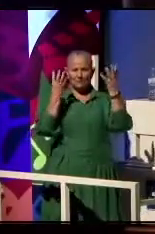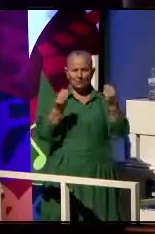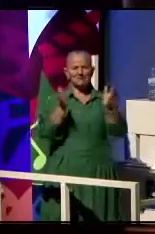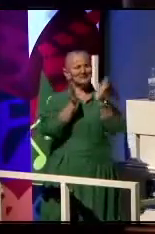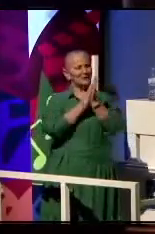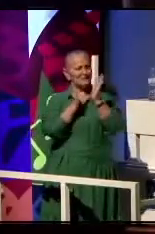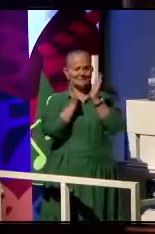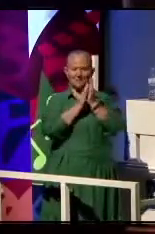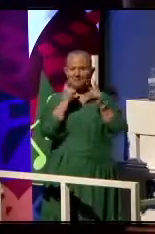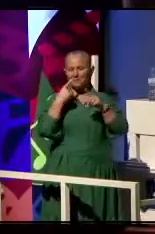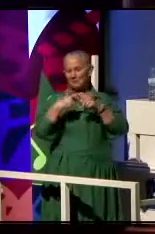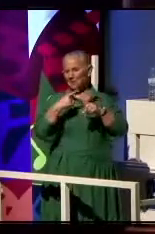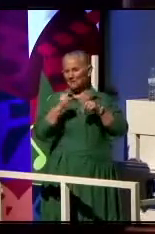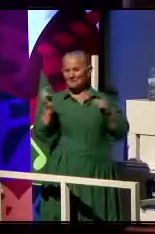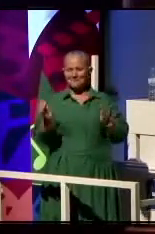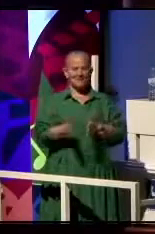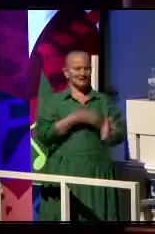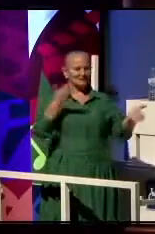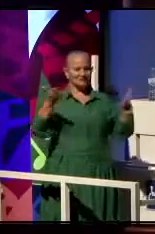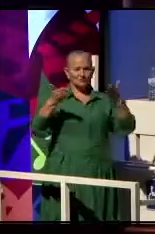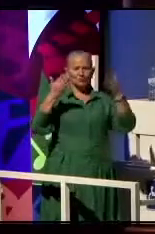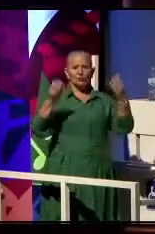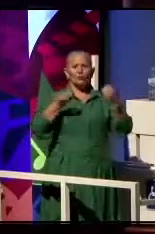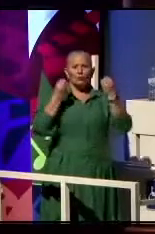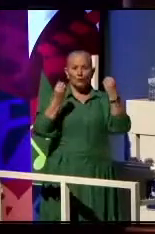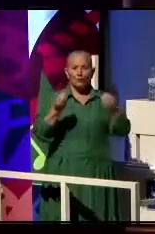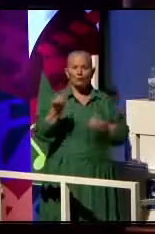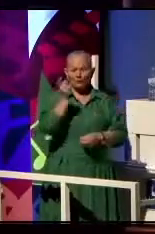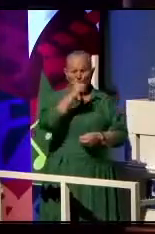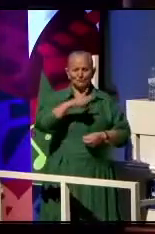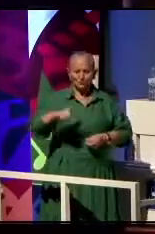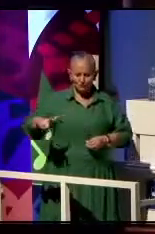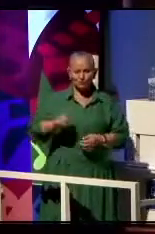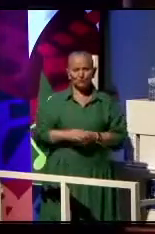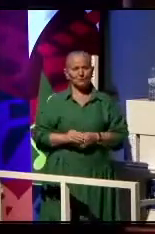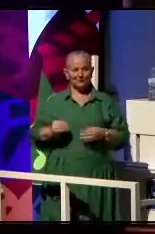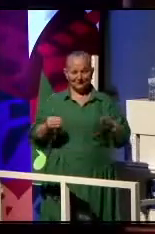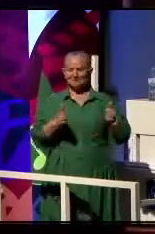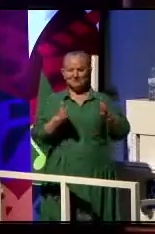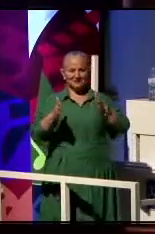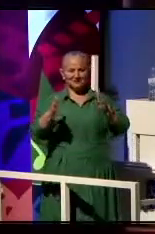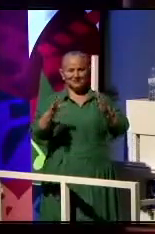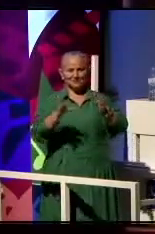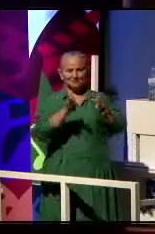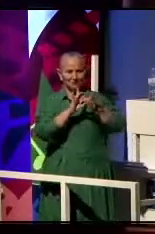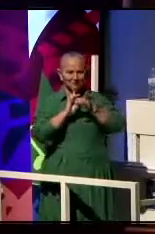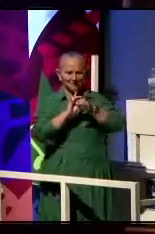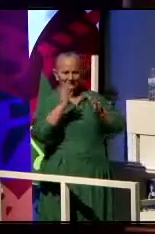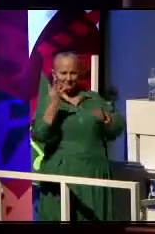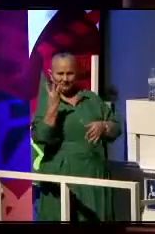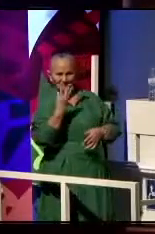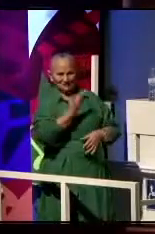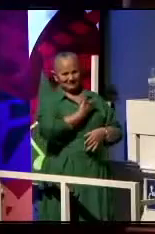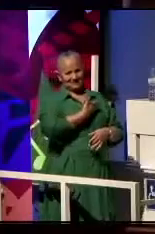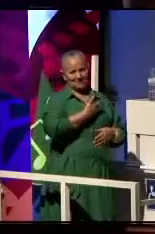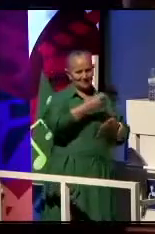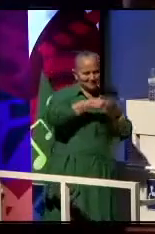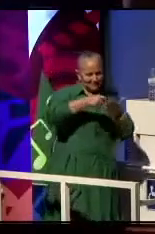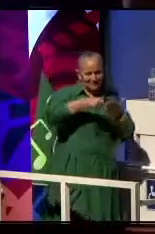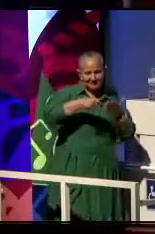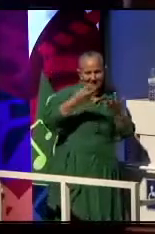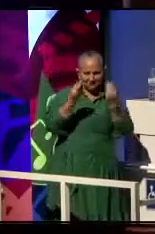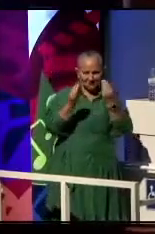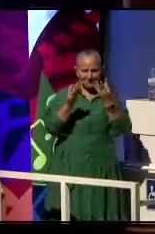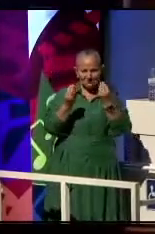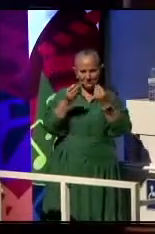é maravilhoso. E que você consiga seguir o seu caminho com o Clube da Esquina. Ainda tem muito para dar, não é, Andréia?